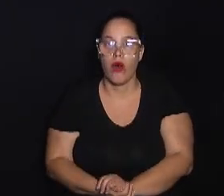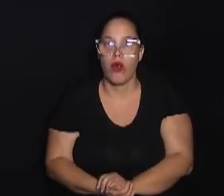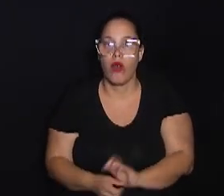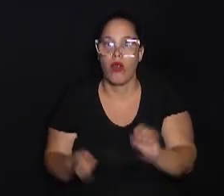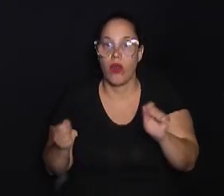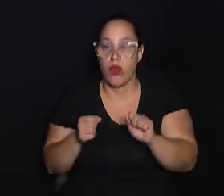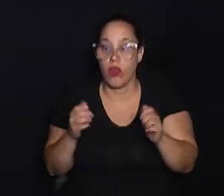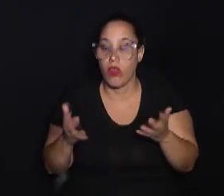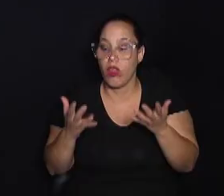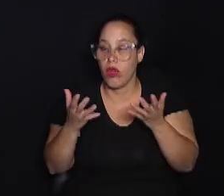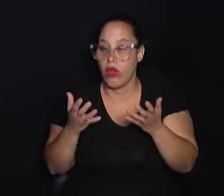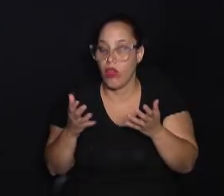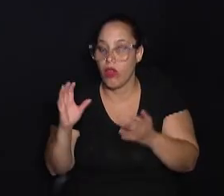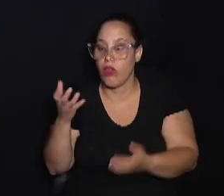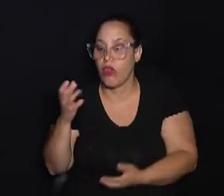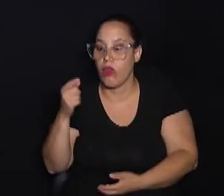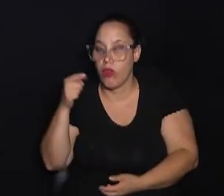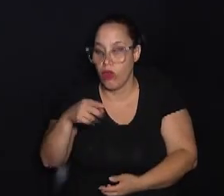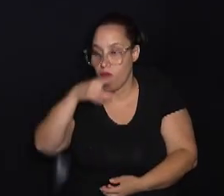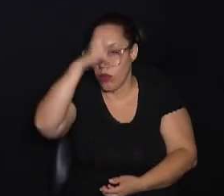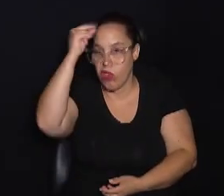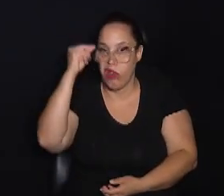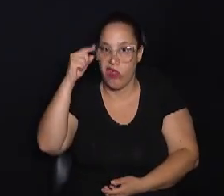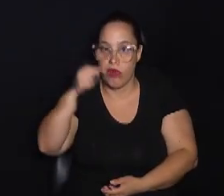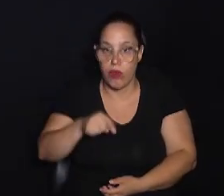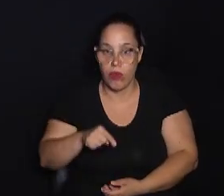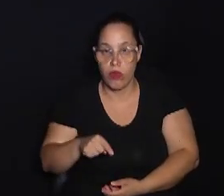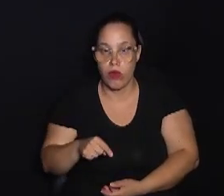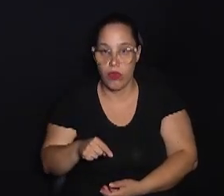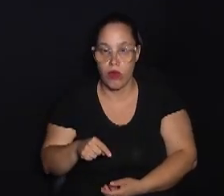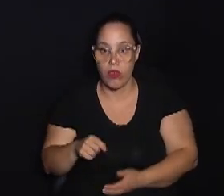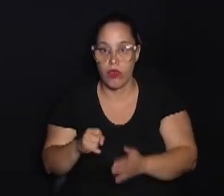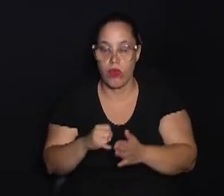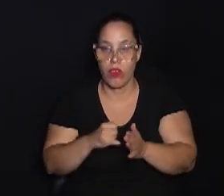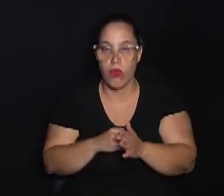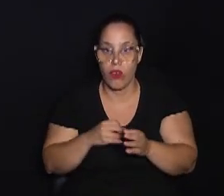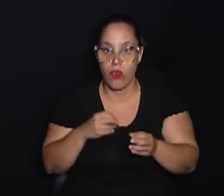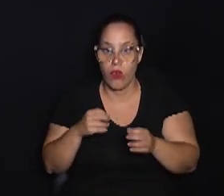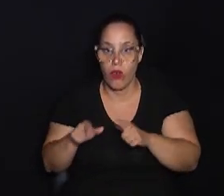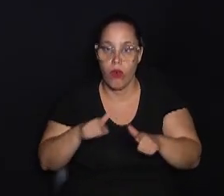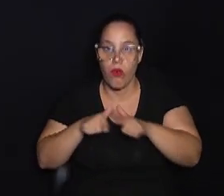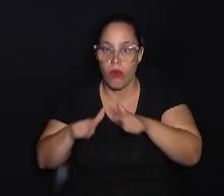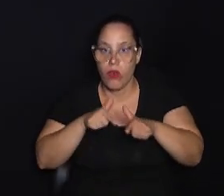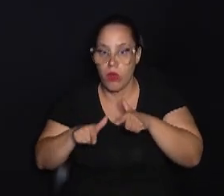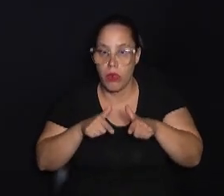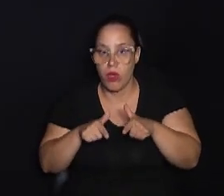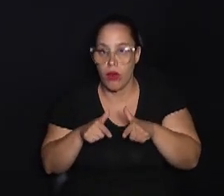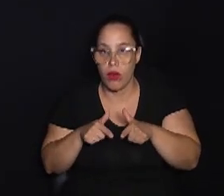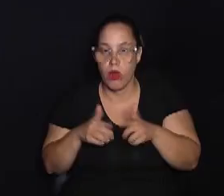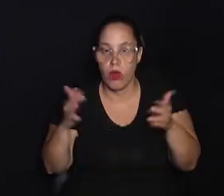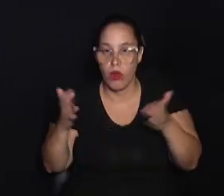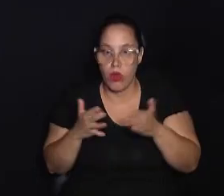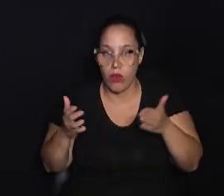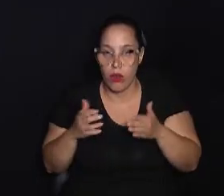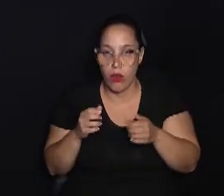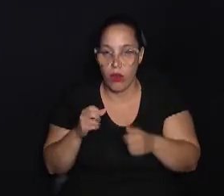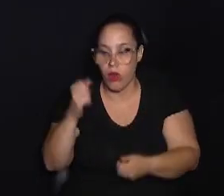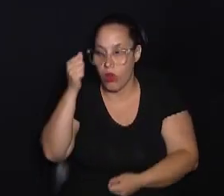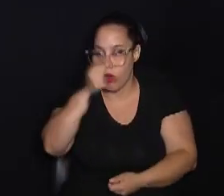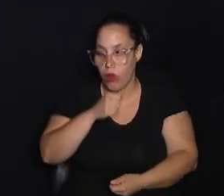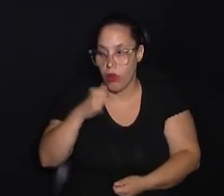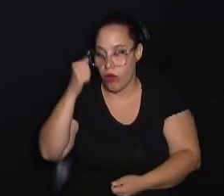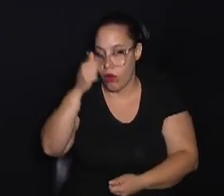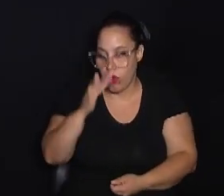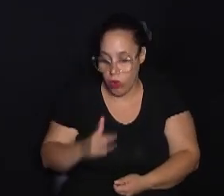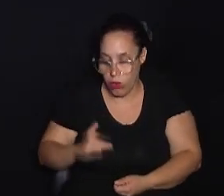acontecendo em Campinas? O prefeito dessa cidade, ele instituiu o seguinte: o trabalhador, agora quando fazer horas extras,